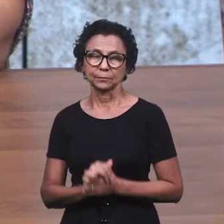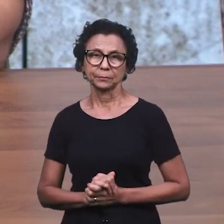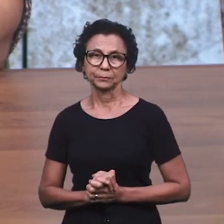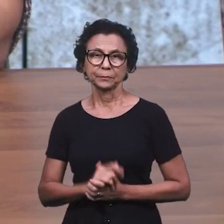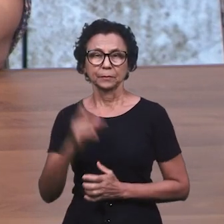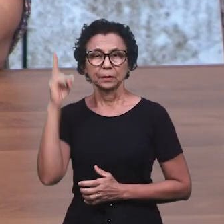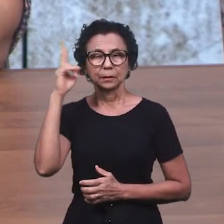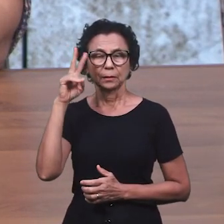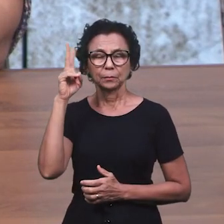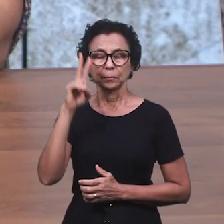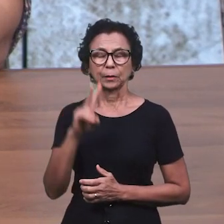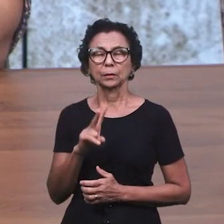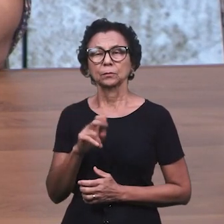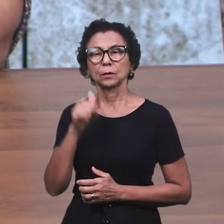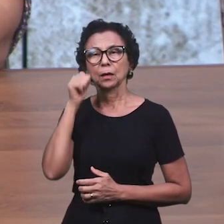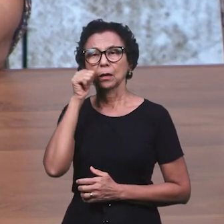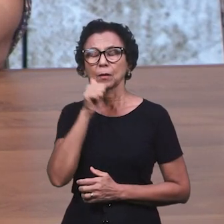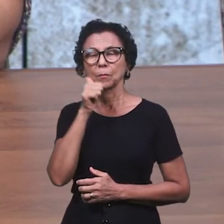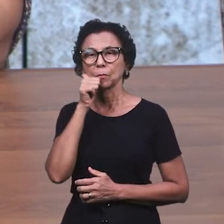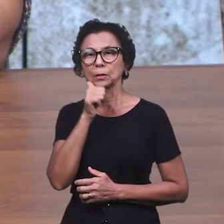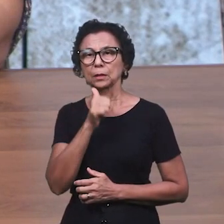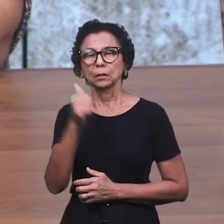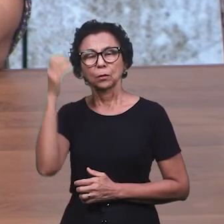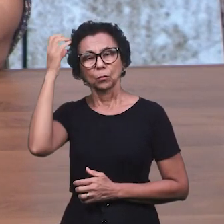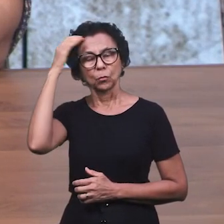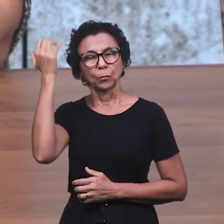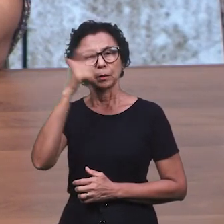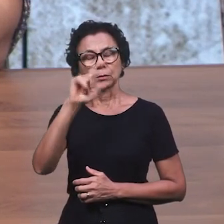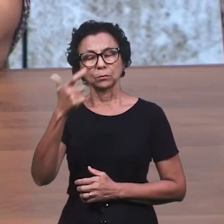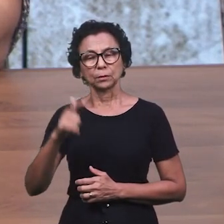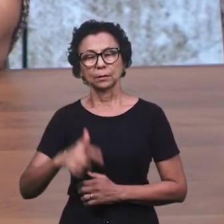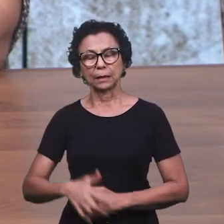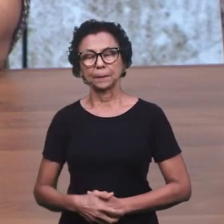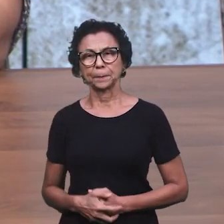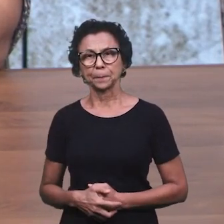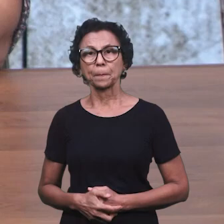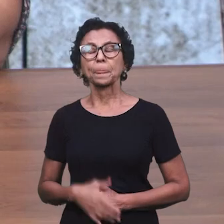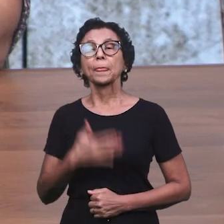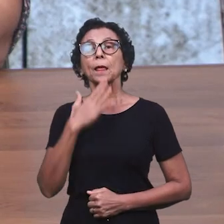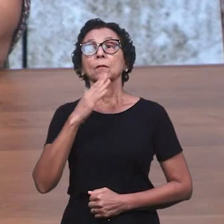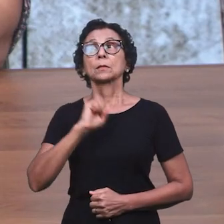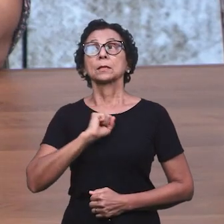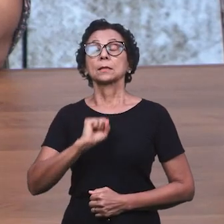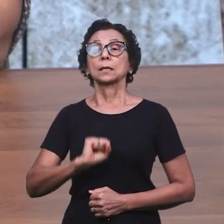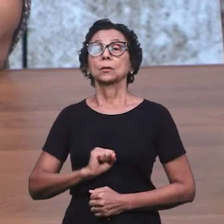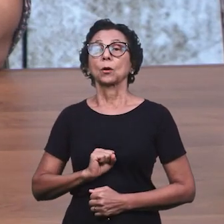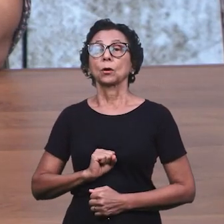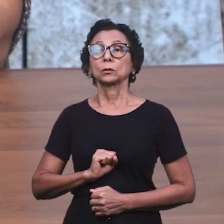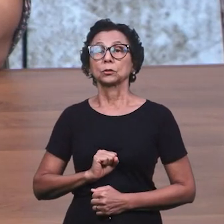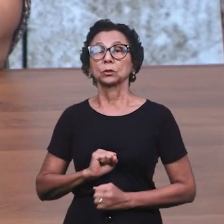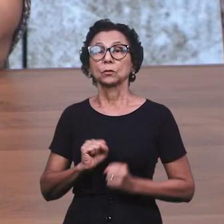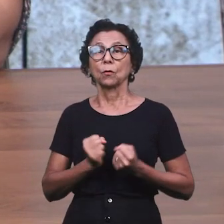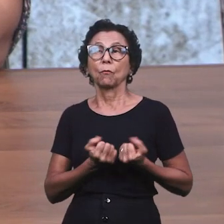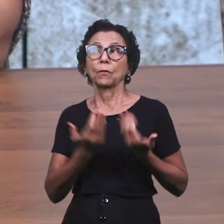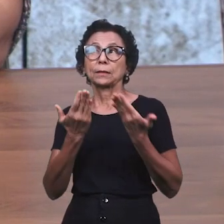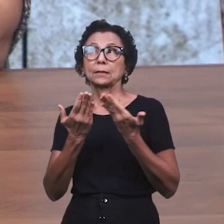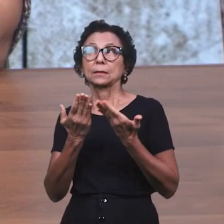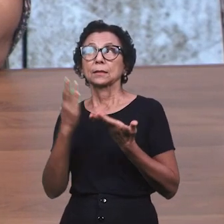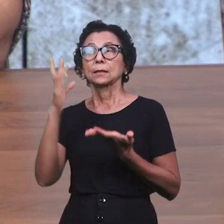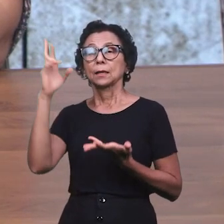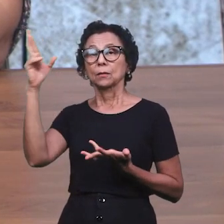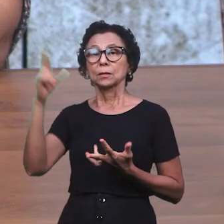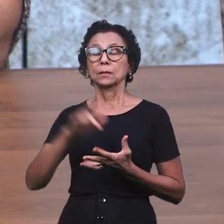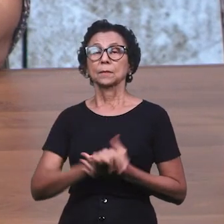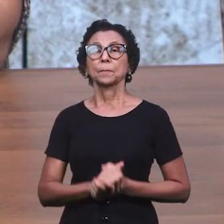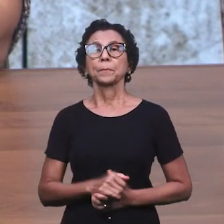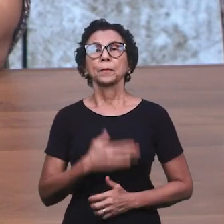E o sacerdote a fará chegar e a porá perante a face do Senhor. E o sacerdote tomará água